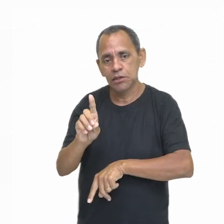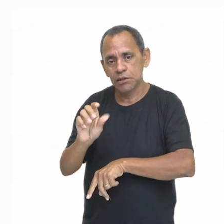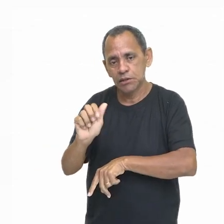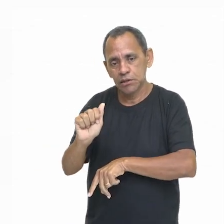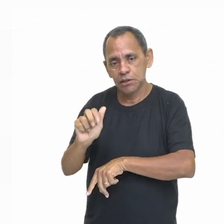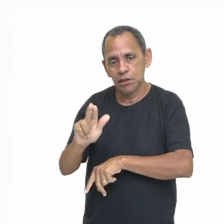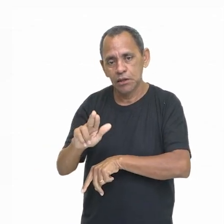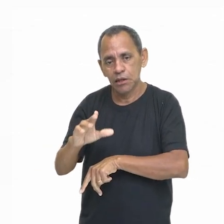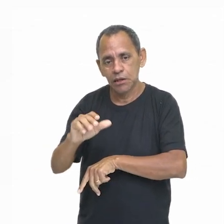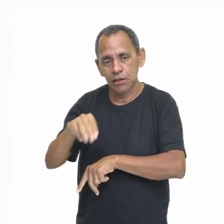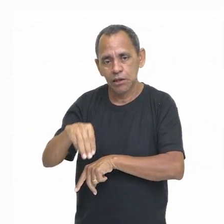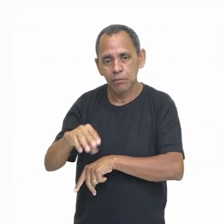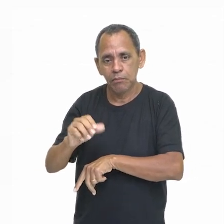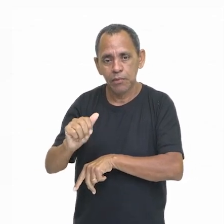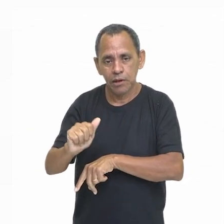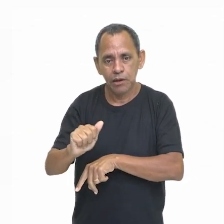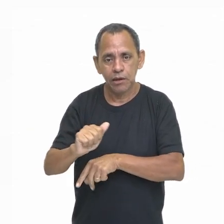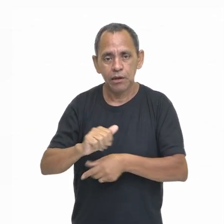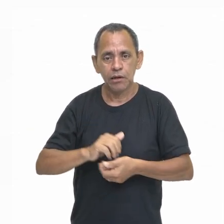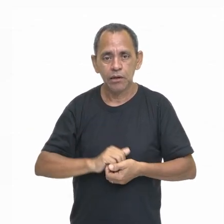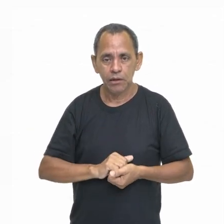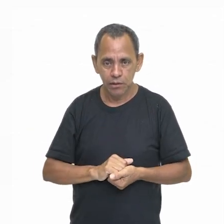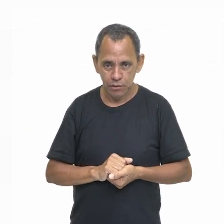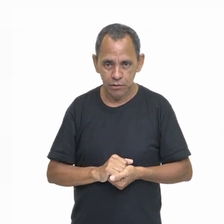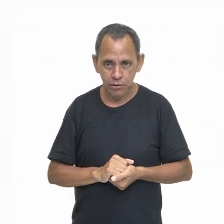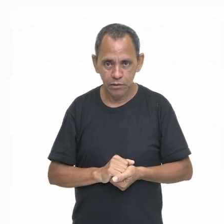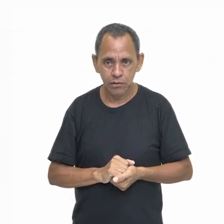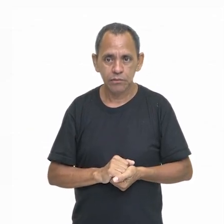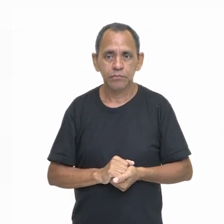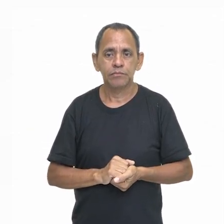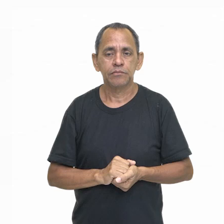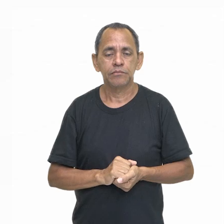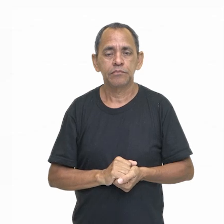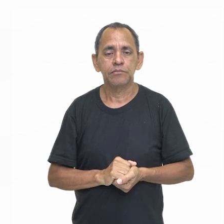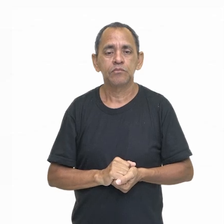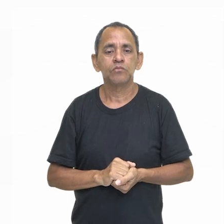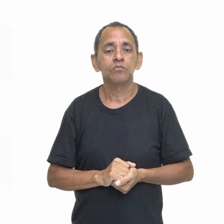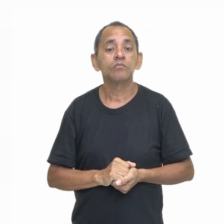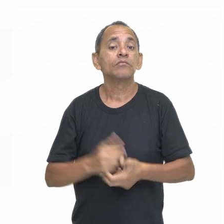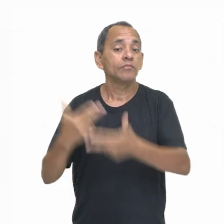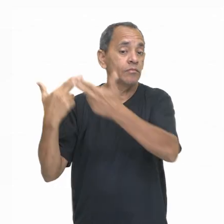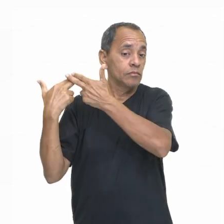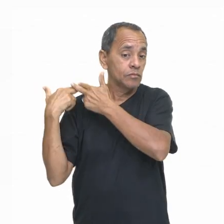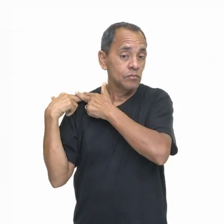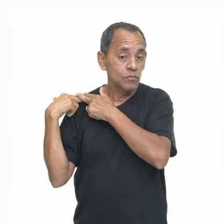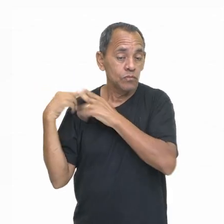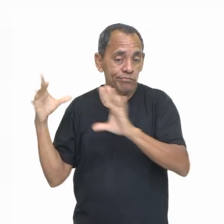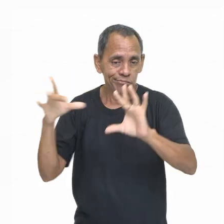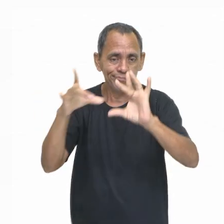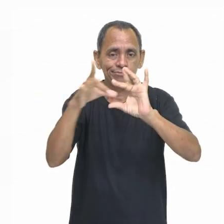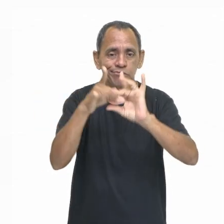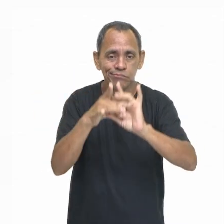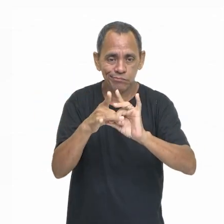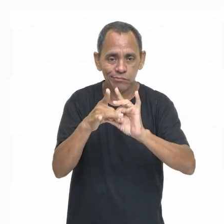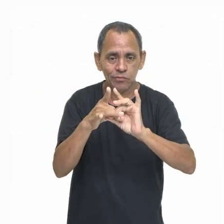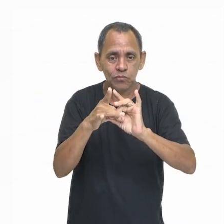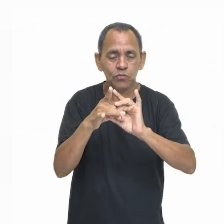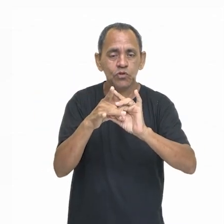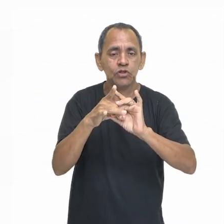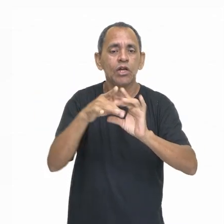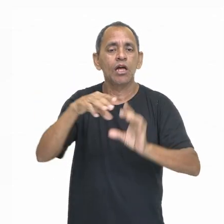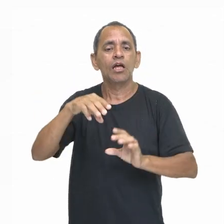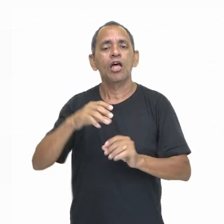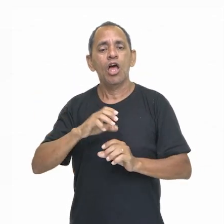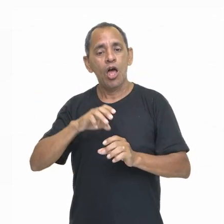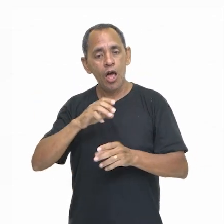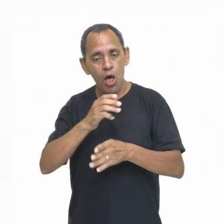O dever atrelado à questão moral, tá? E um ponto